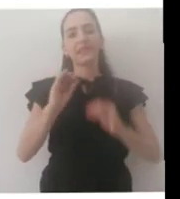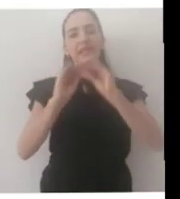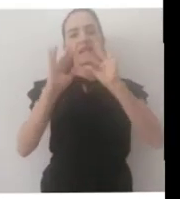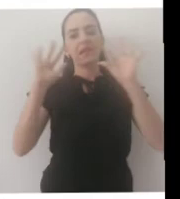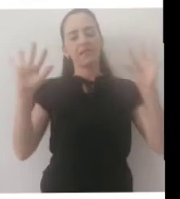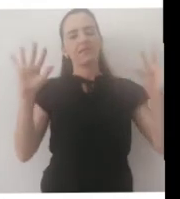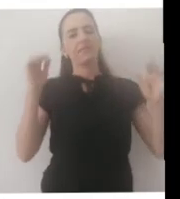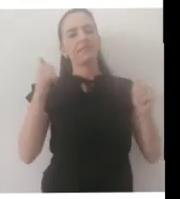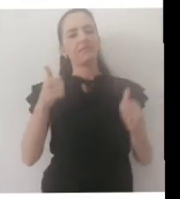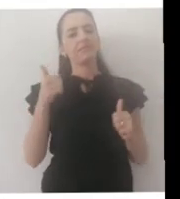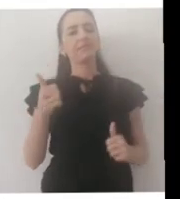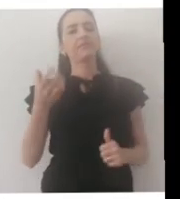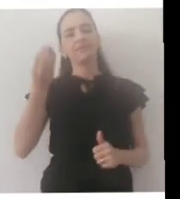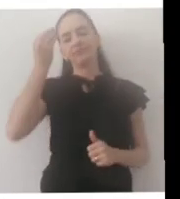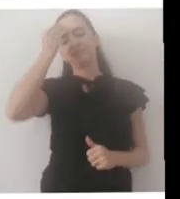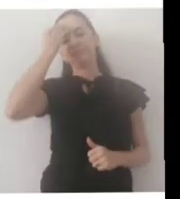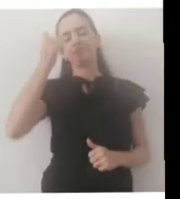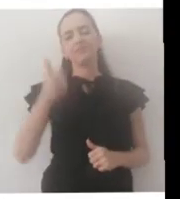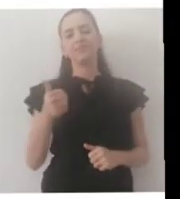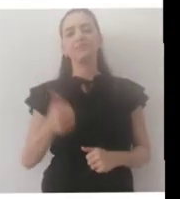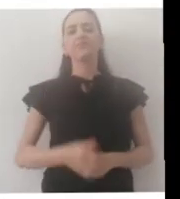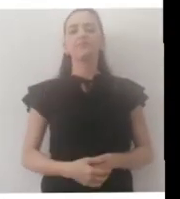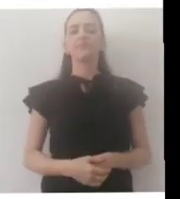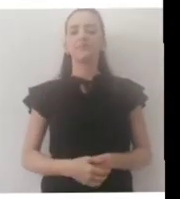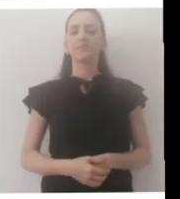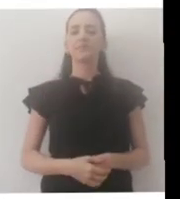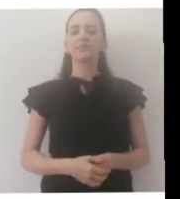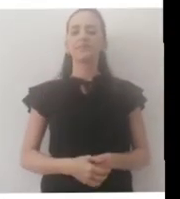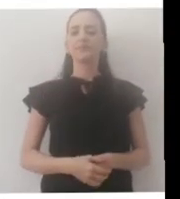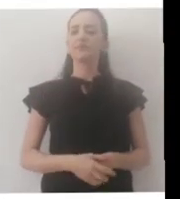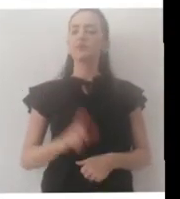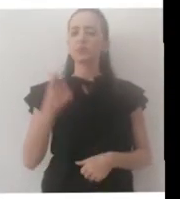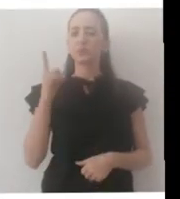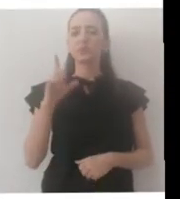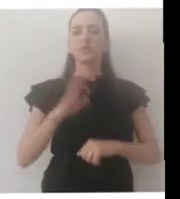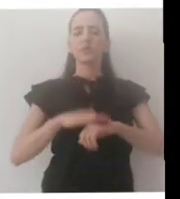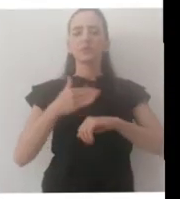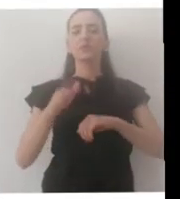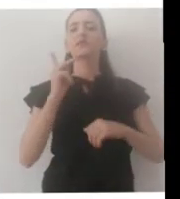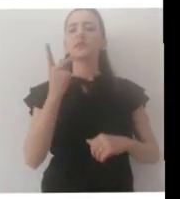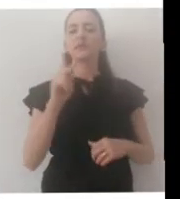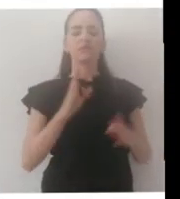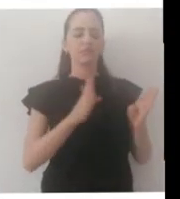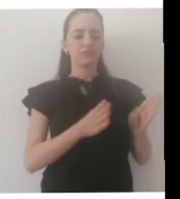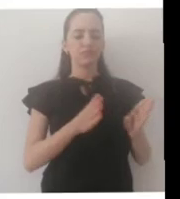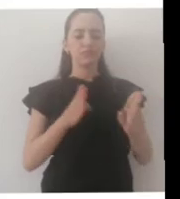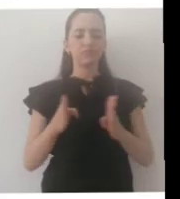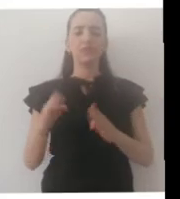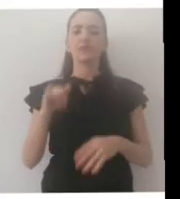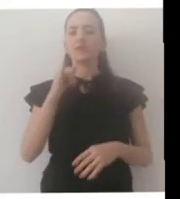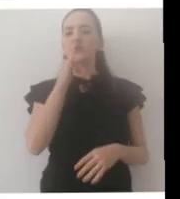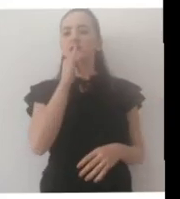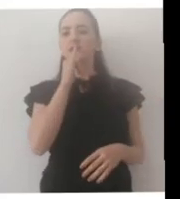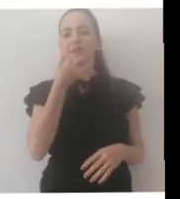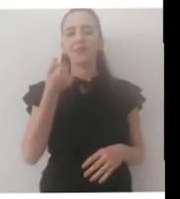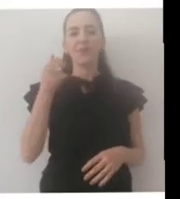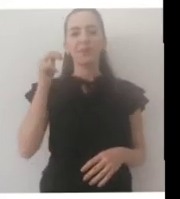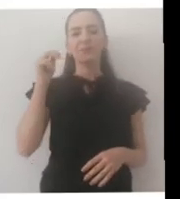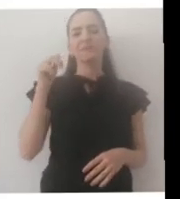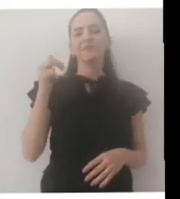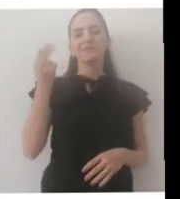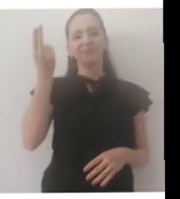isso. Mas é com 7 anos de idade que a criança começa a ter isso muito bem consolidado na sua mente. Já